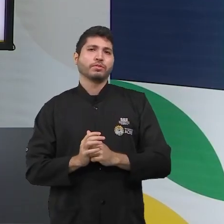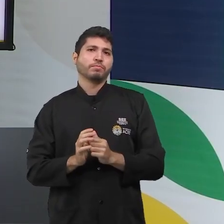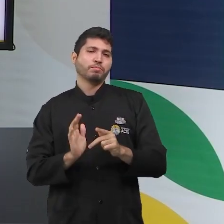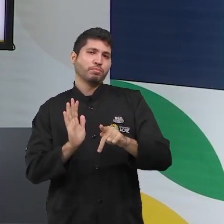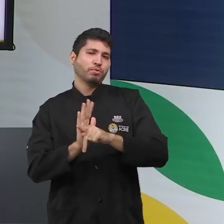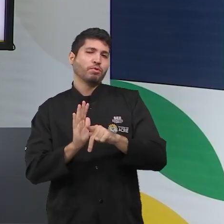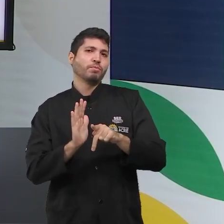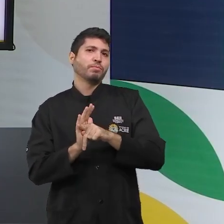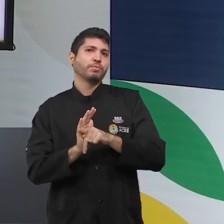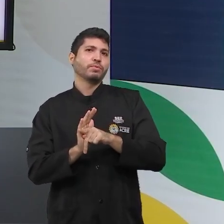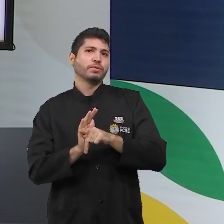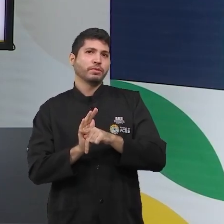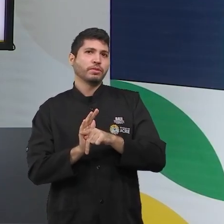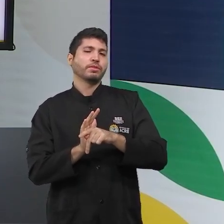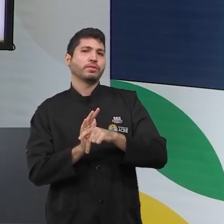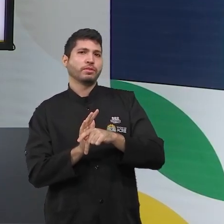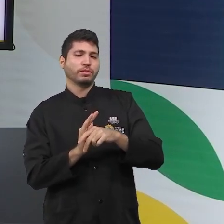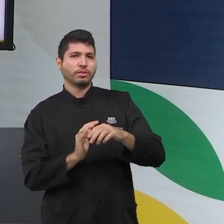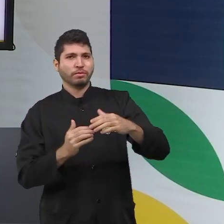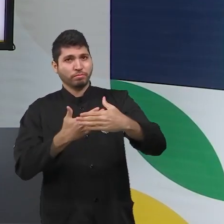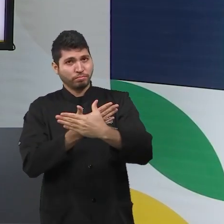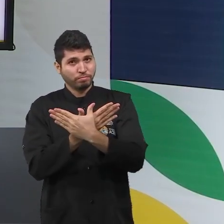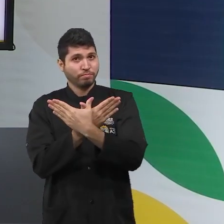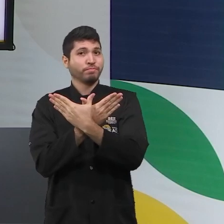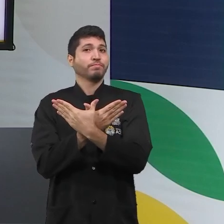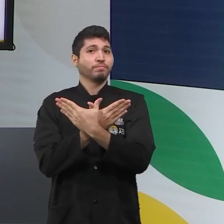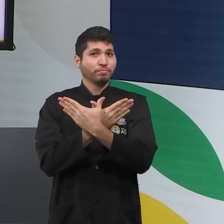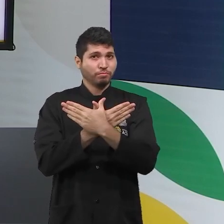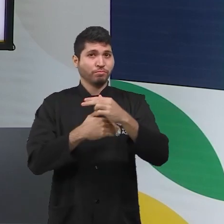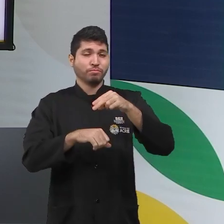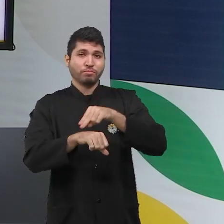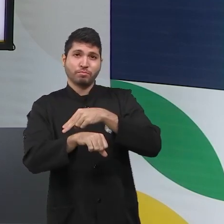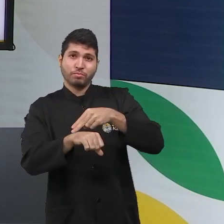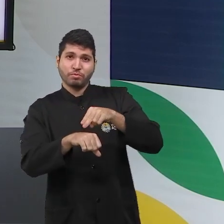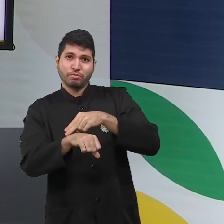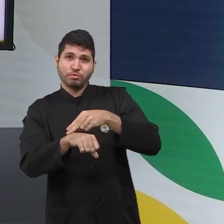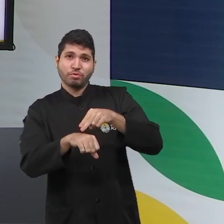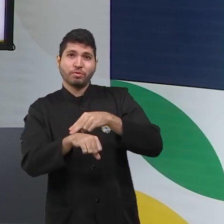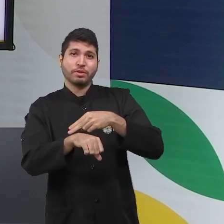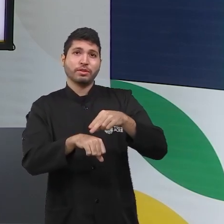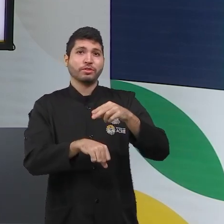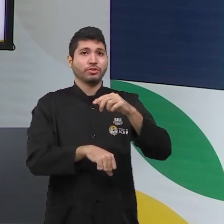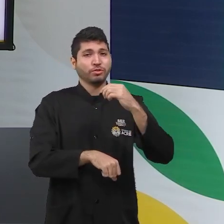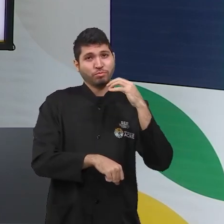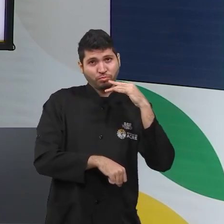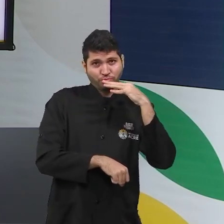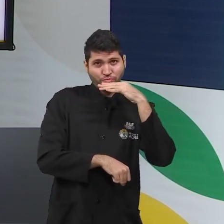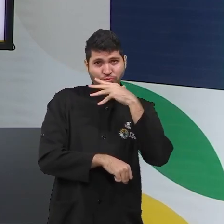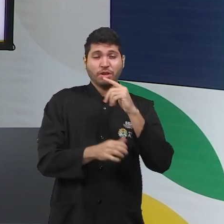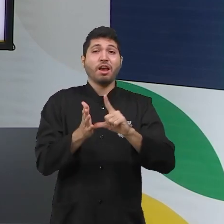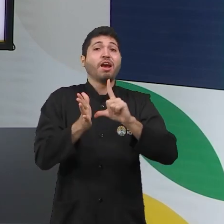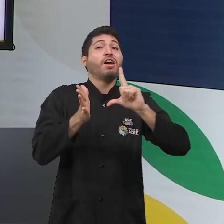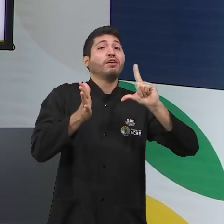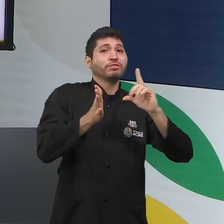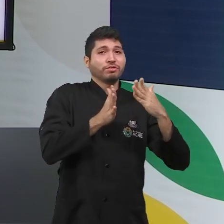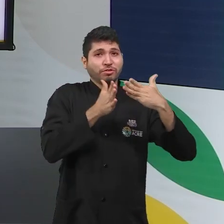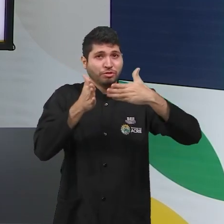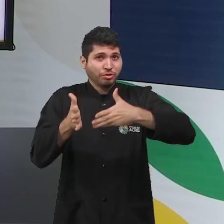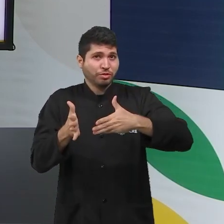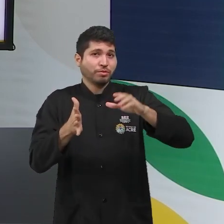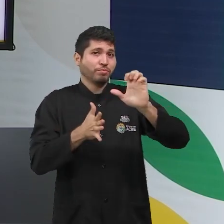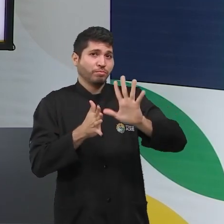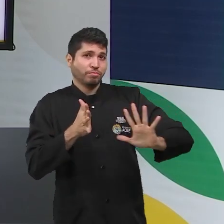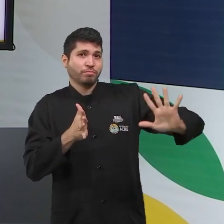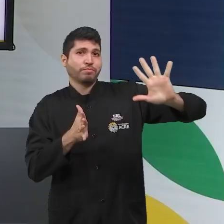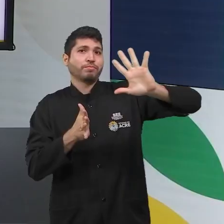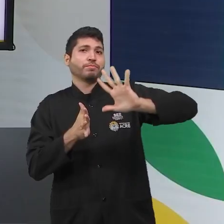asteca. Olha aí o chocolate quente. Antes mesmo do europeu chegar aqui. Incrível, não é? Coisas